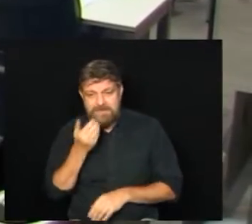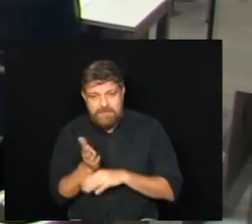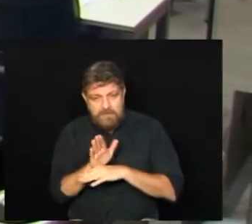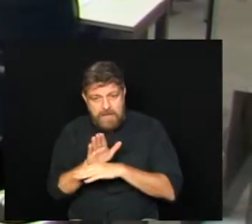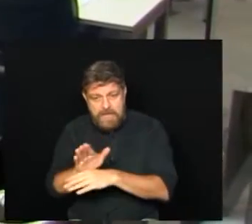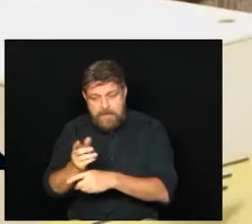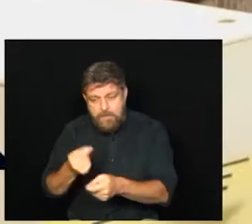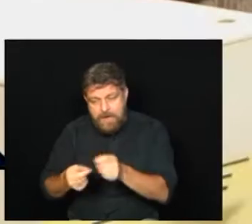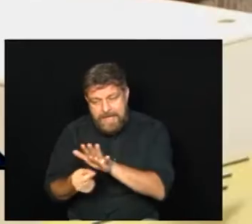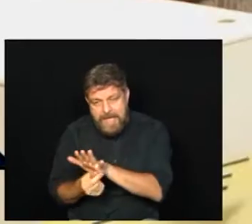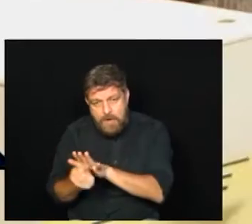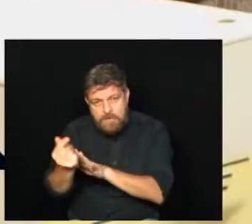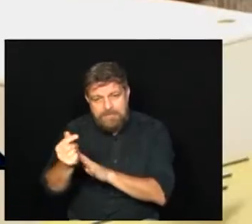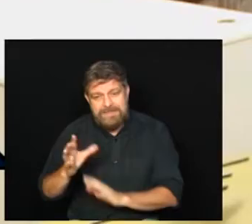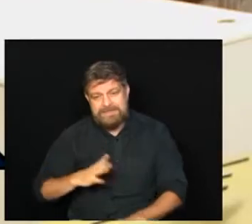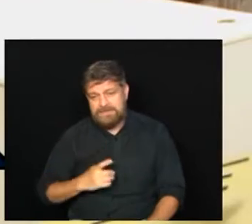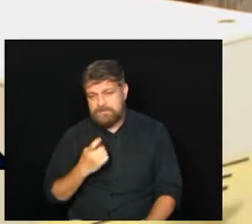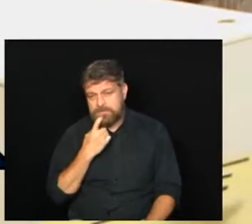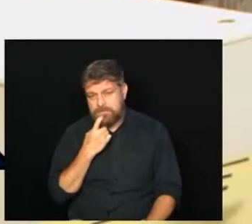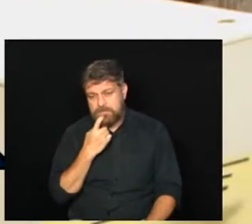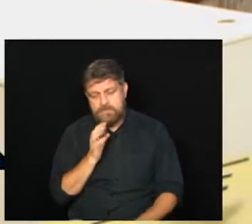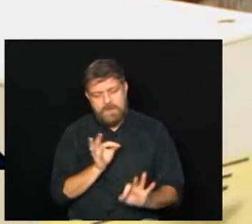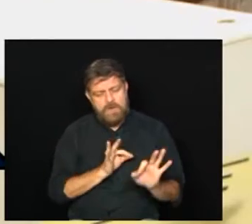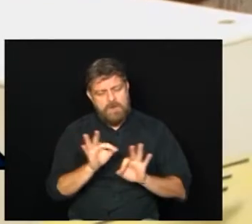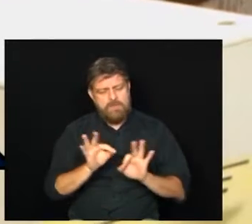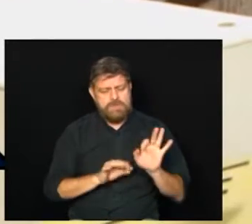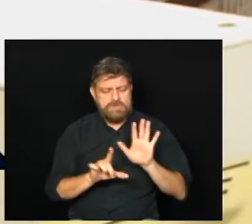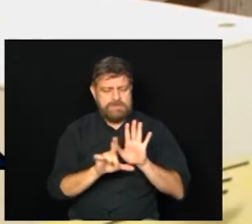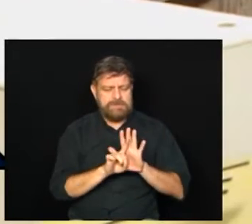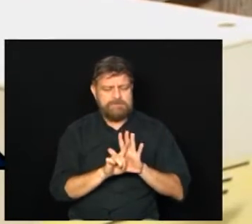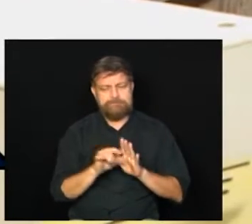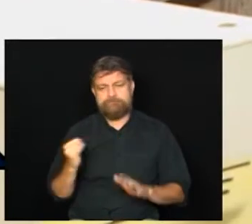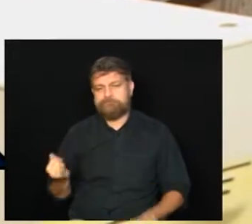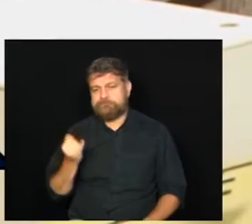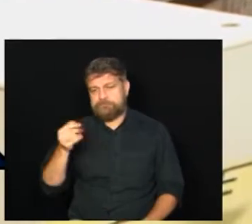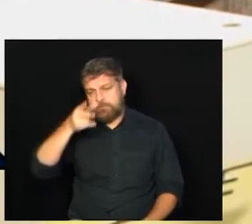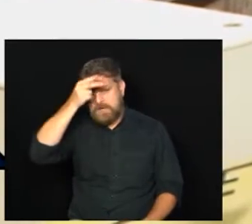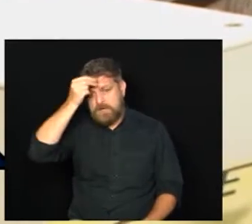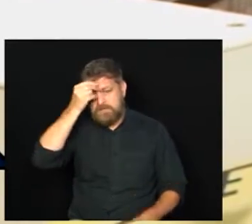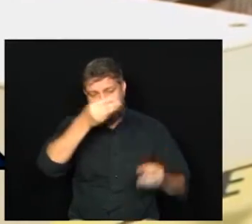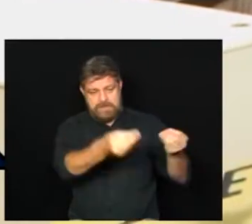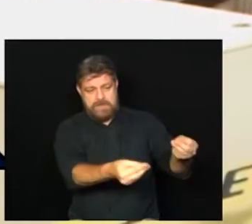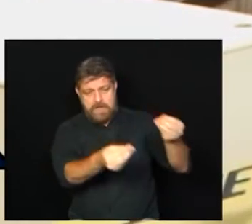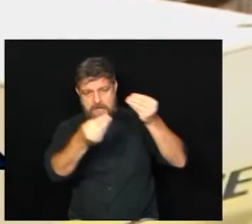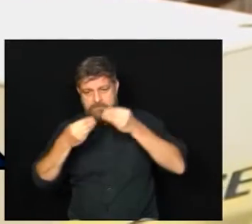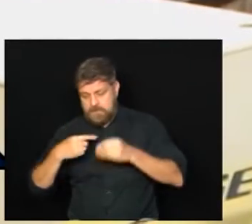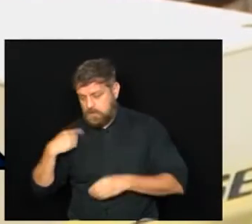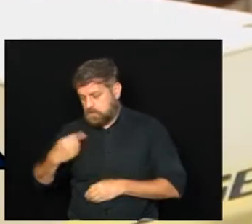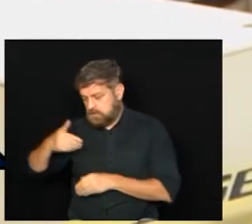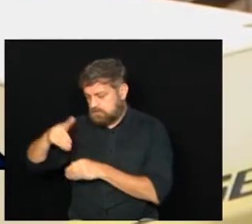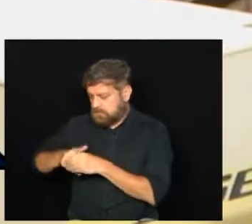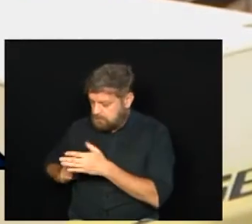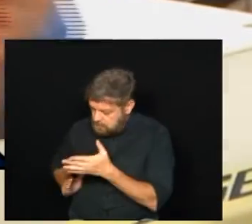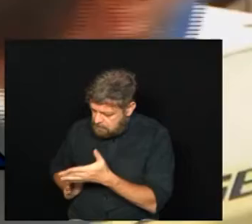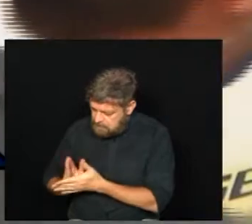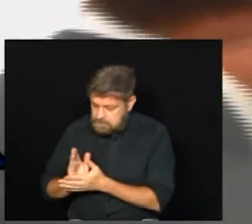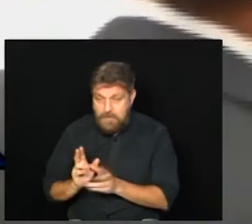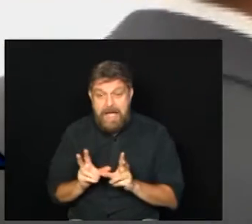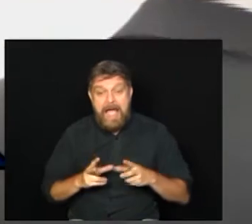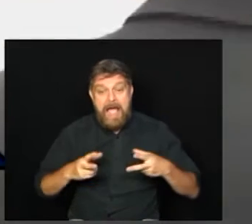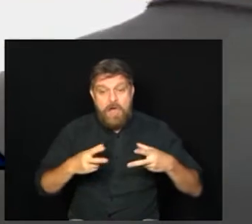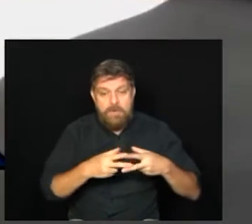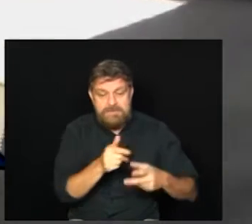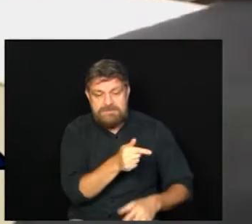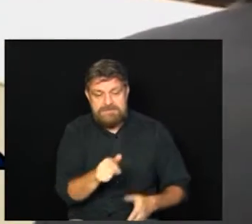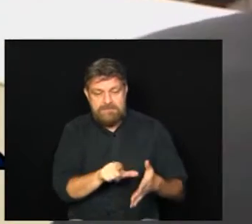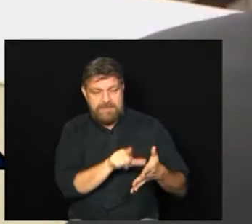de Campinas. Um projeto muito importante que veio do Poder Executivo, que foi aprovado em nossa comissão na semana passada, a